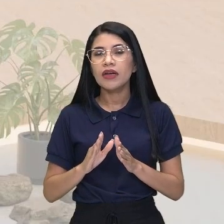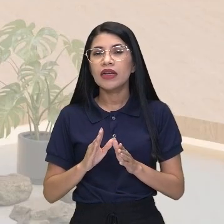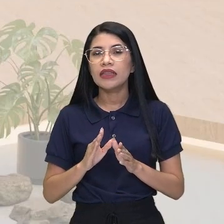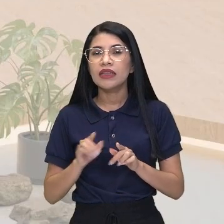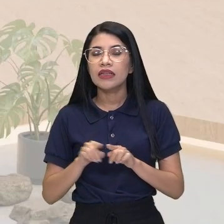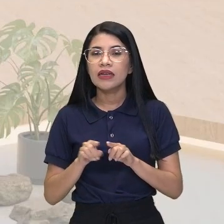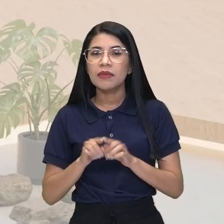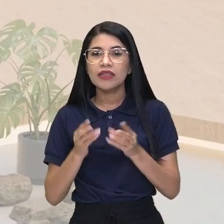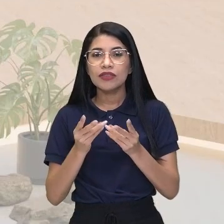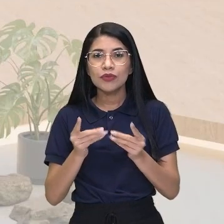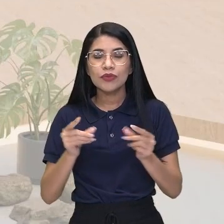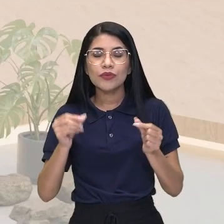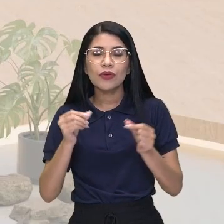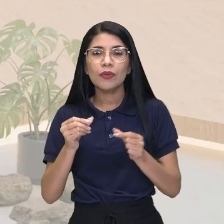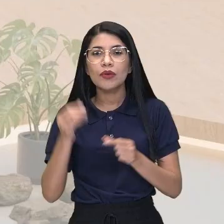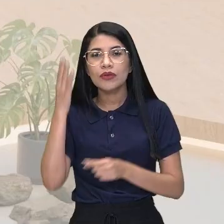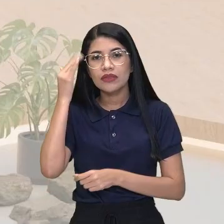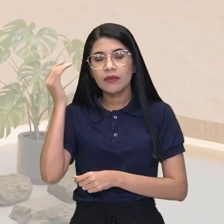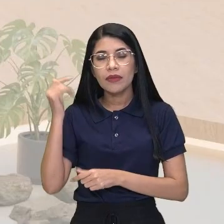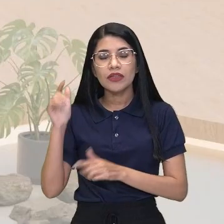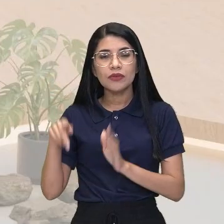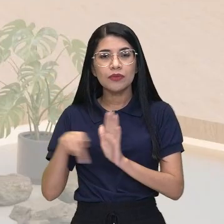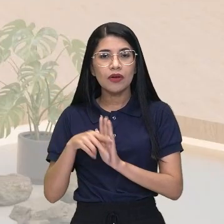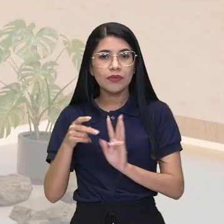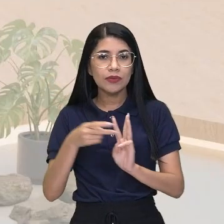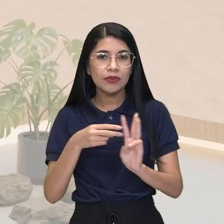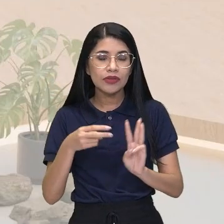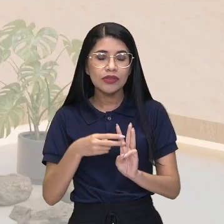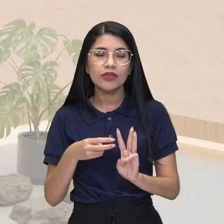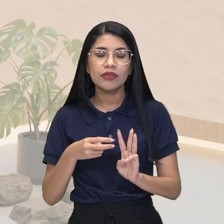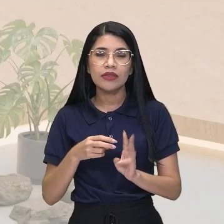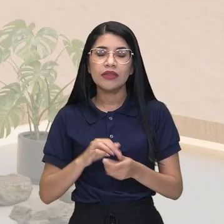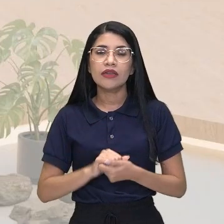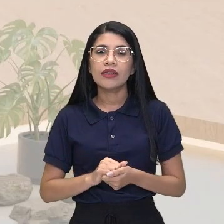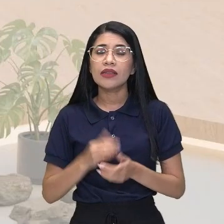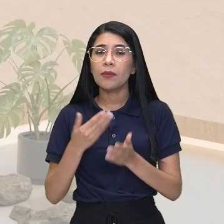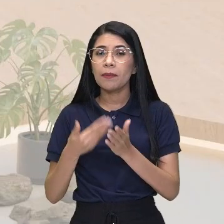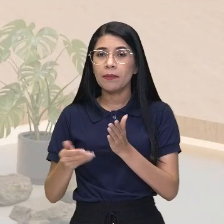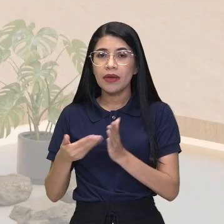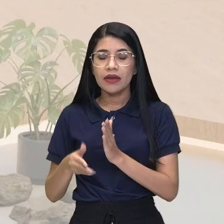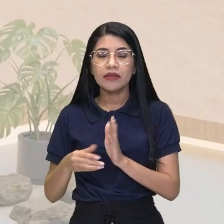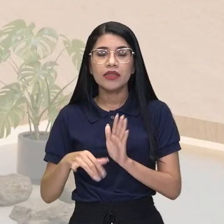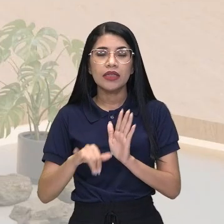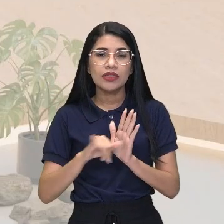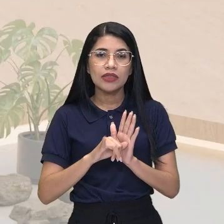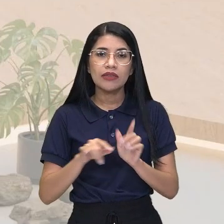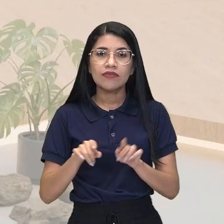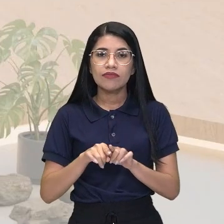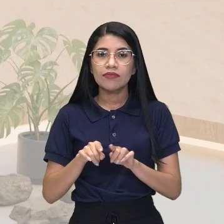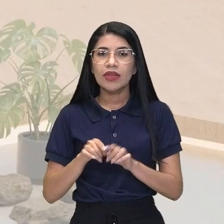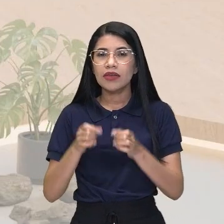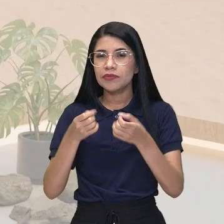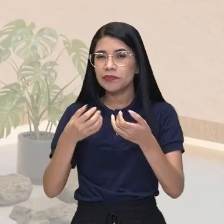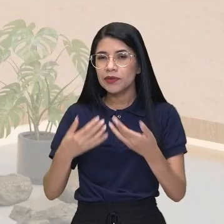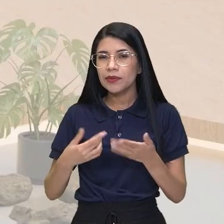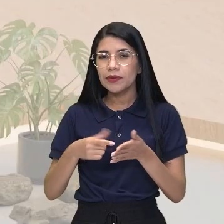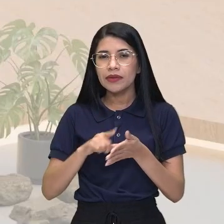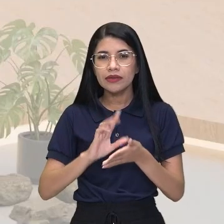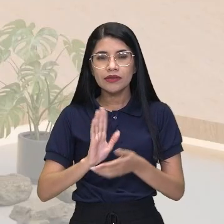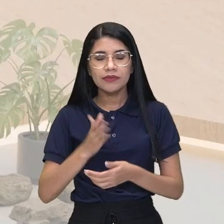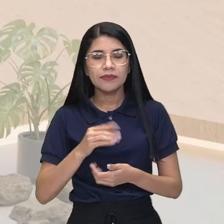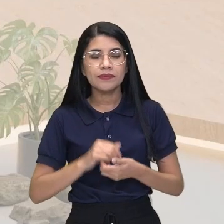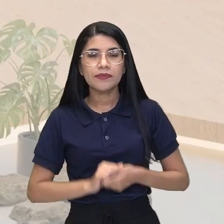saberes tradicionais, exatamente, né? E aí vai perdendo, e vai trazendo essa perda de identidade que nós estamos falando tanto aqui. E tudo isso